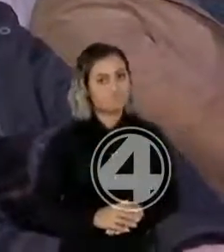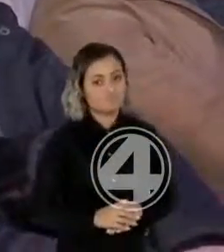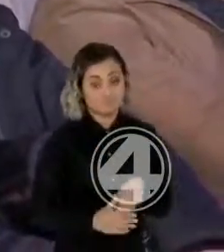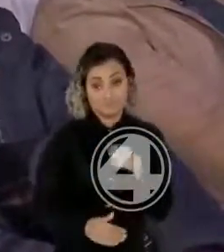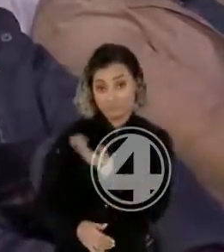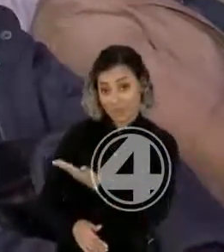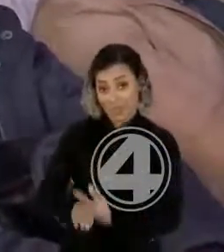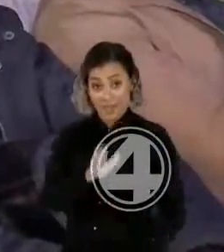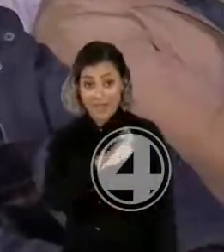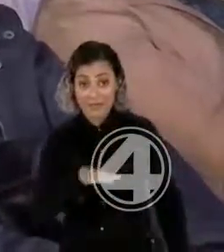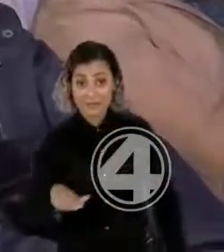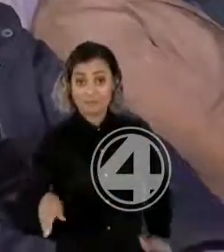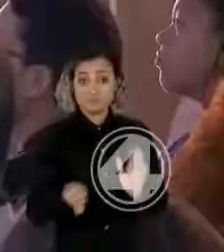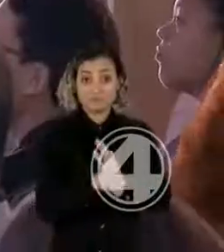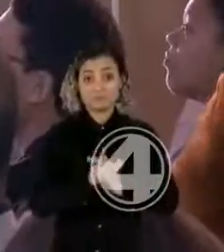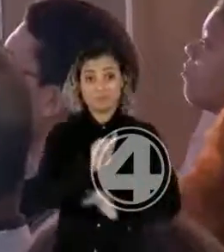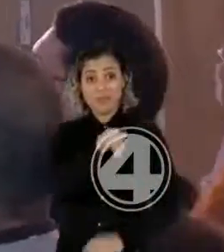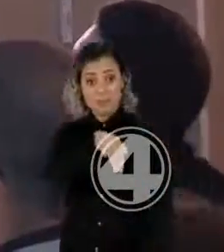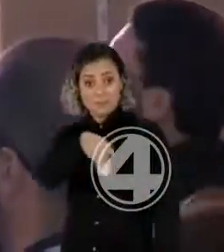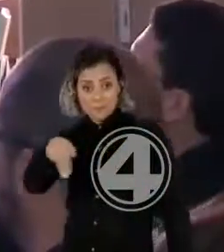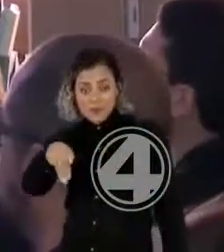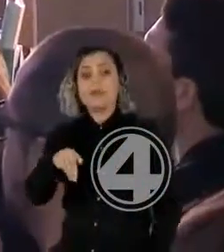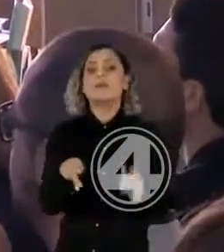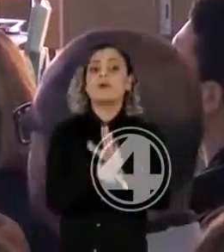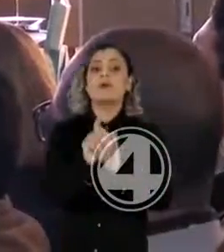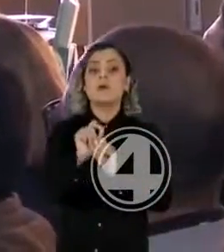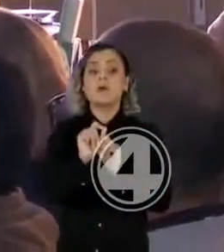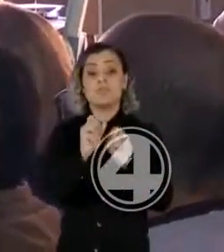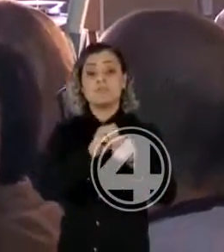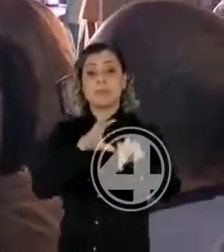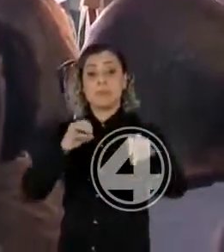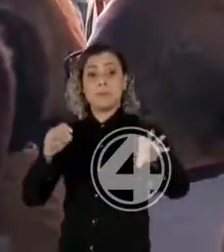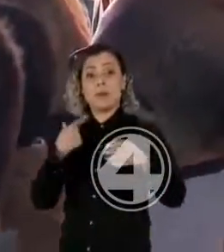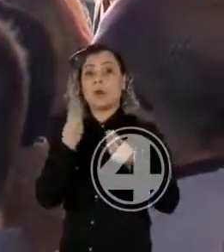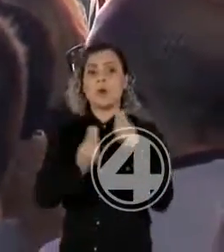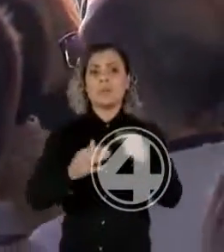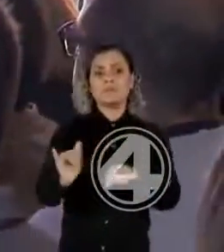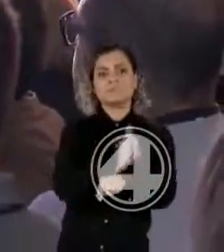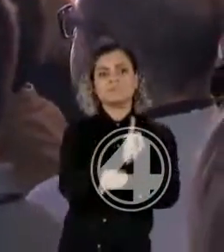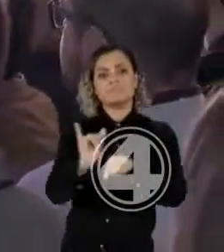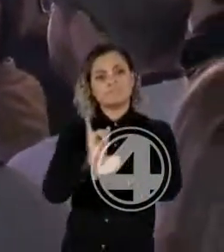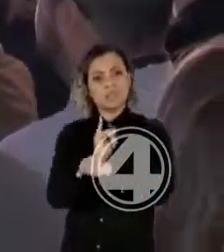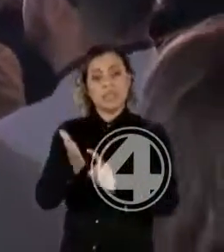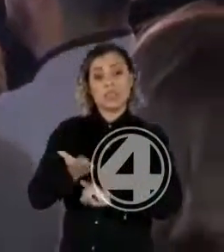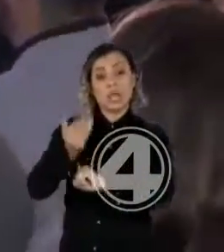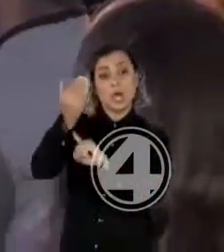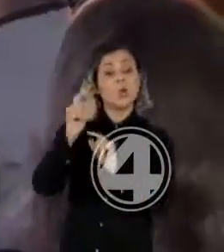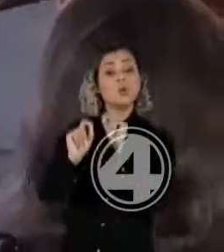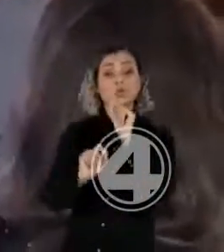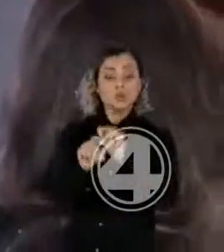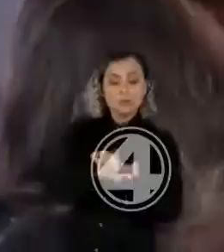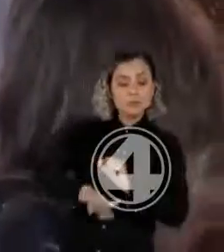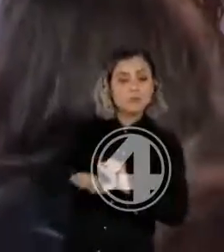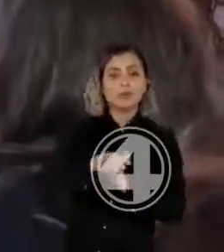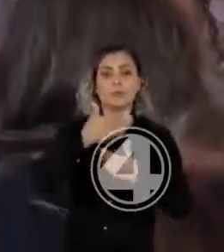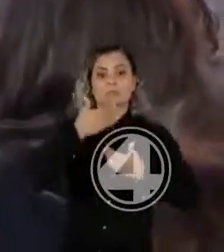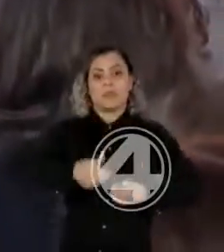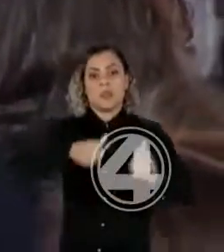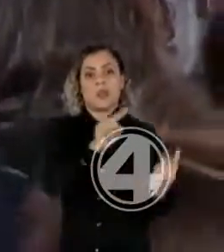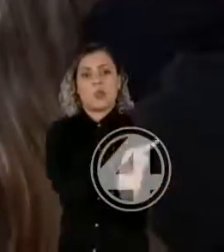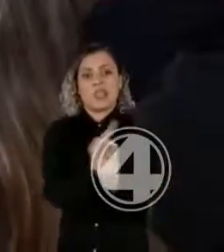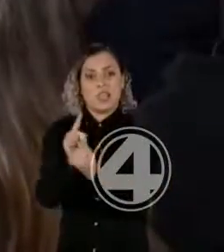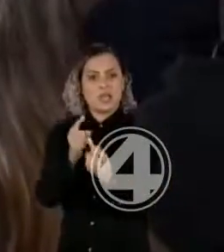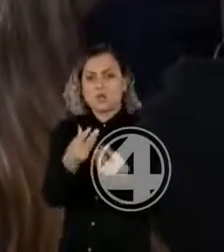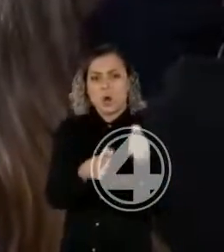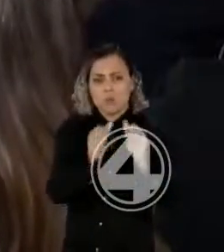Eles são alunos de MBA online. Hoje o desafio foi criar uma solução tecnológica para uma rede do varejo atender melhor os